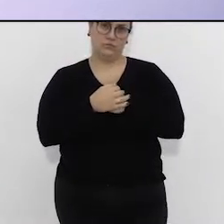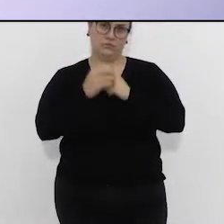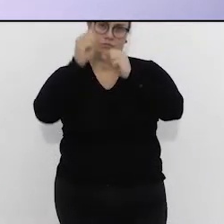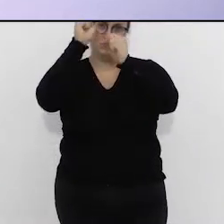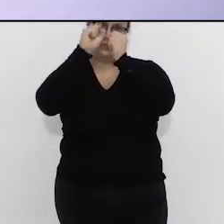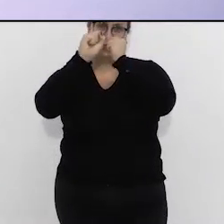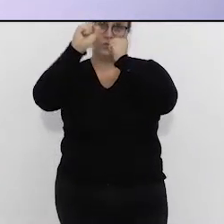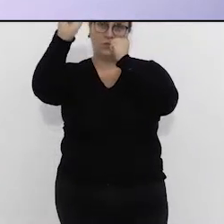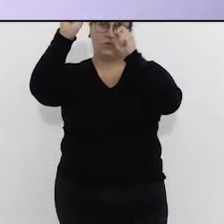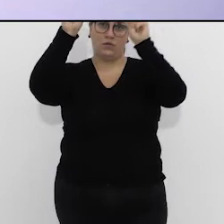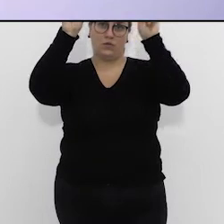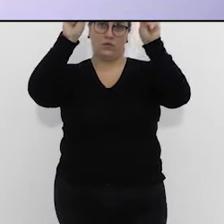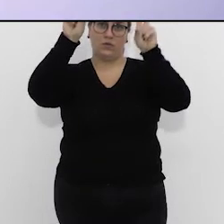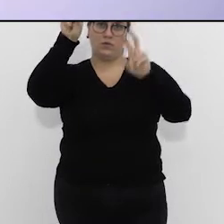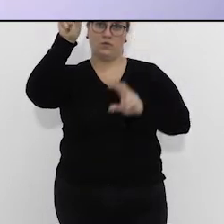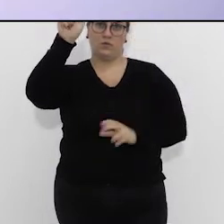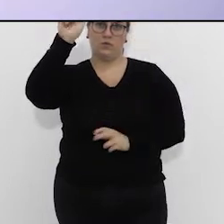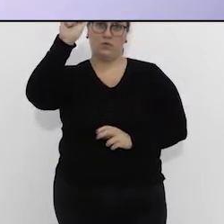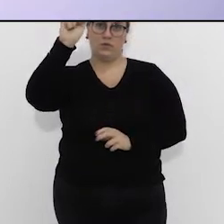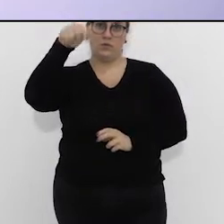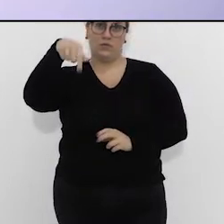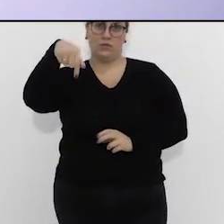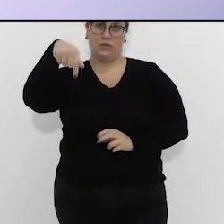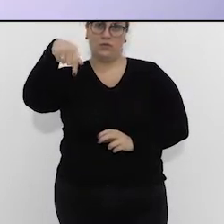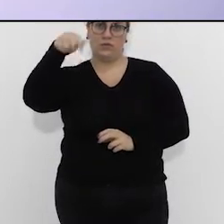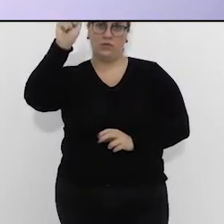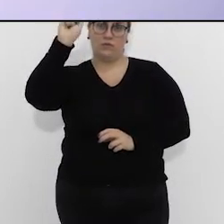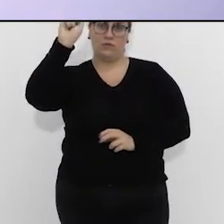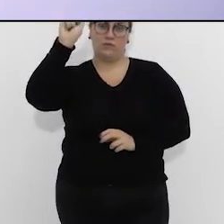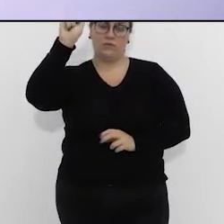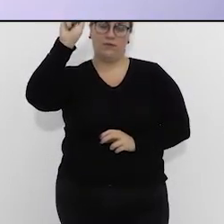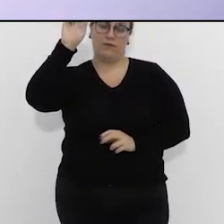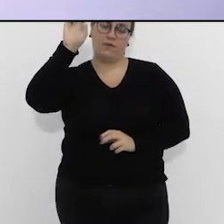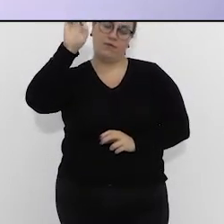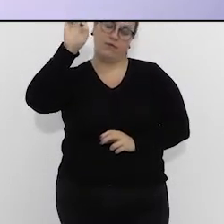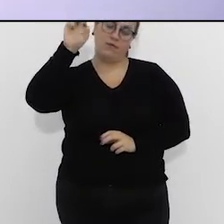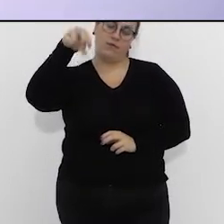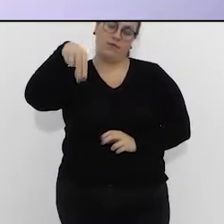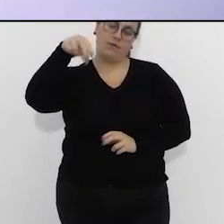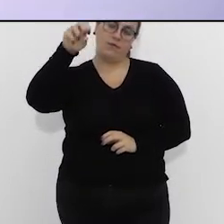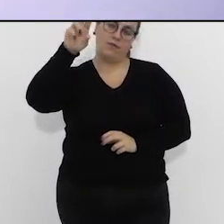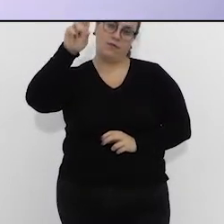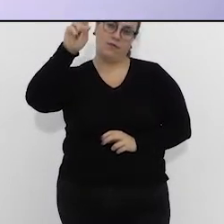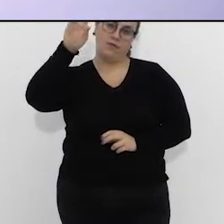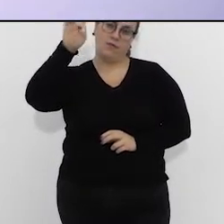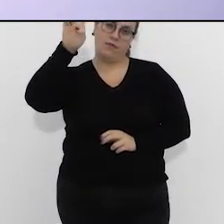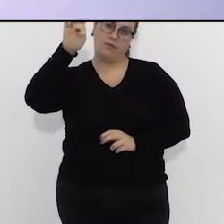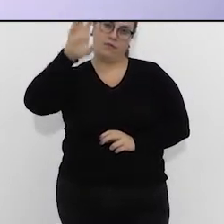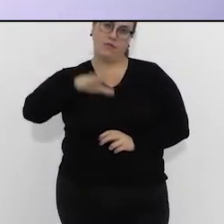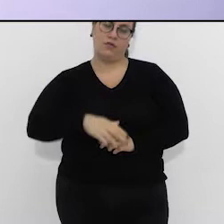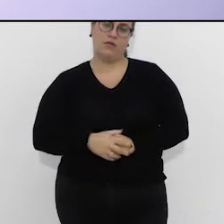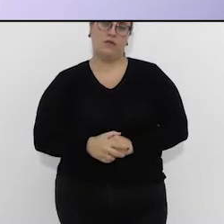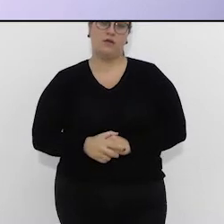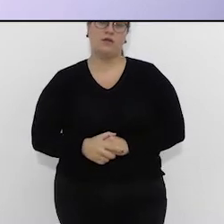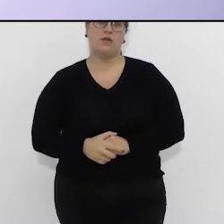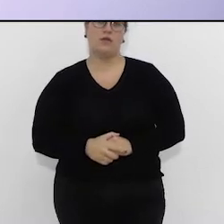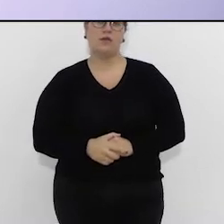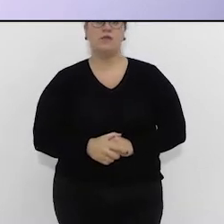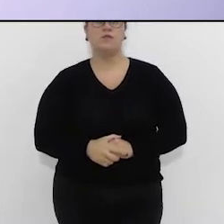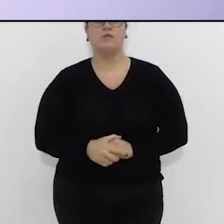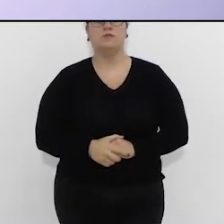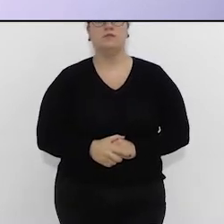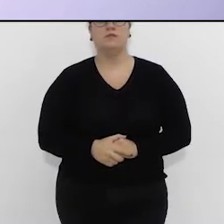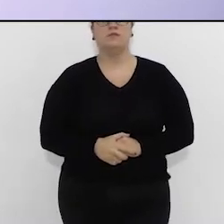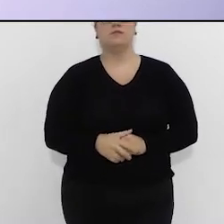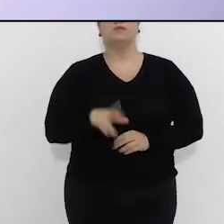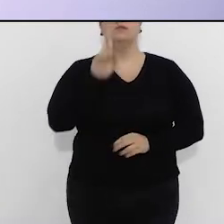esportes Professor Wagner Beto ele vai se preparando então o candidato Denilson ziroldo está respondendo